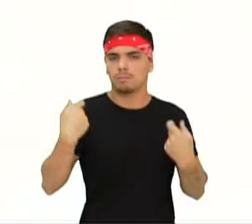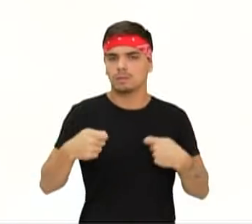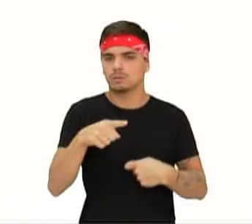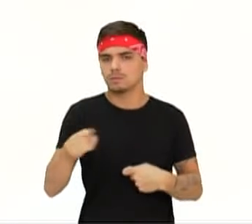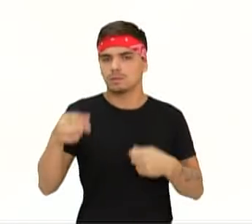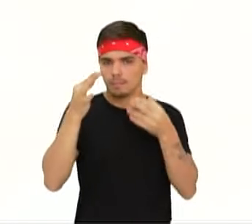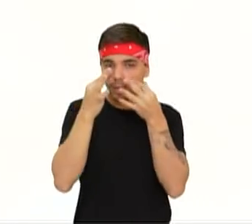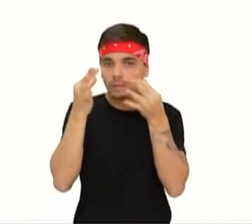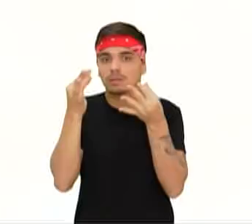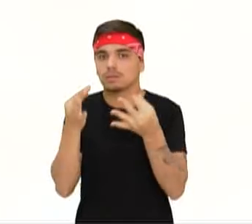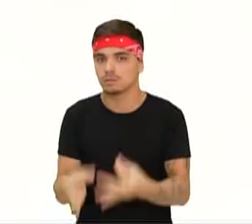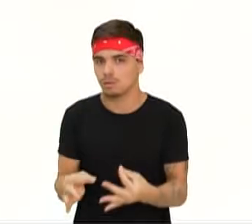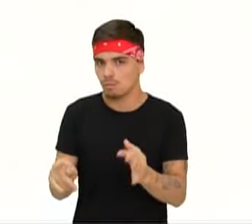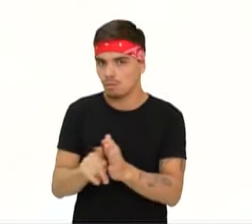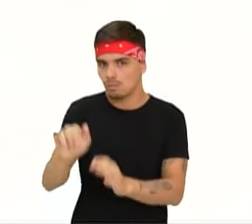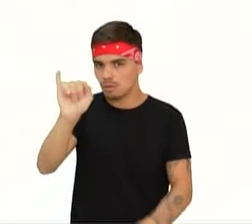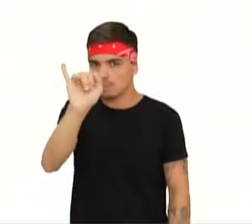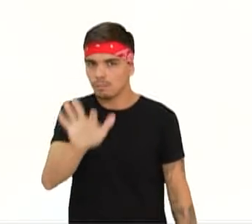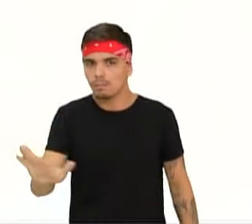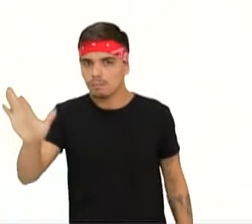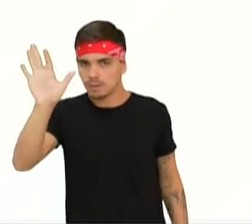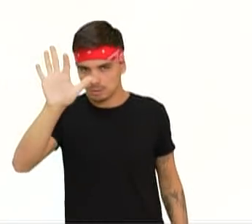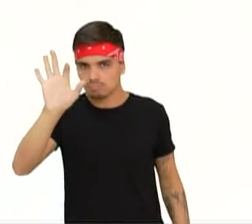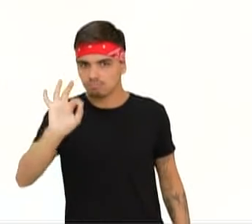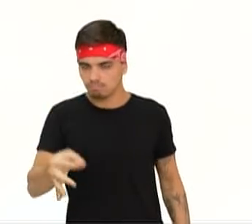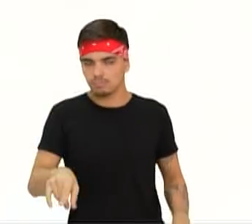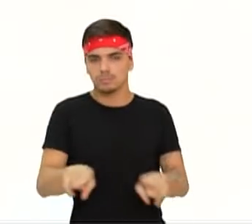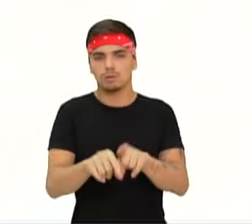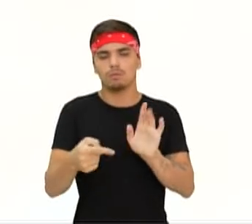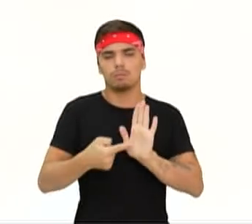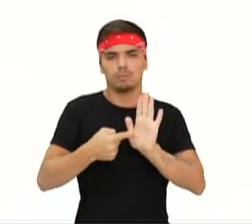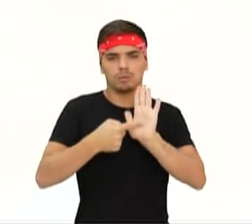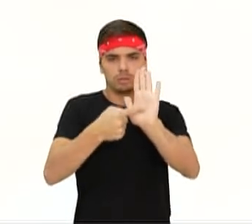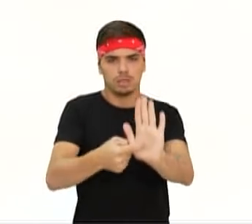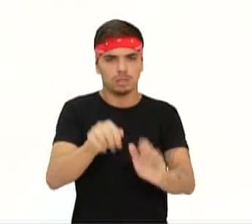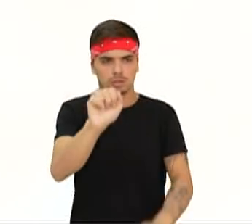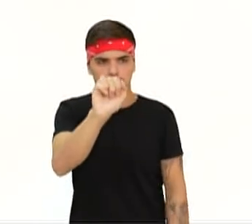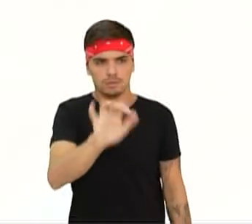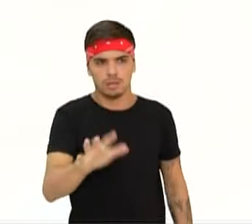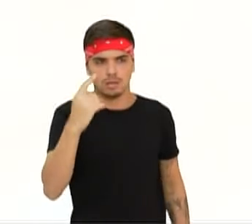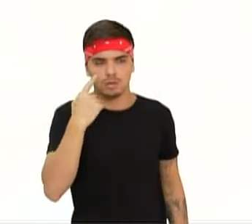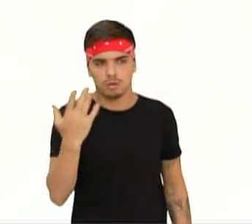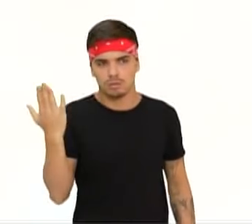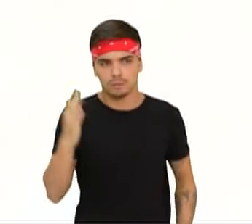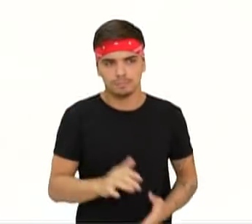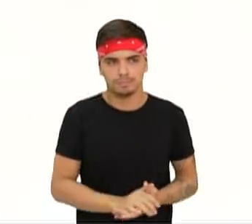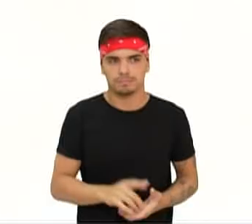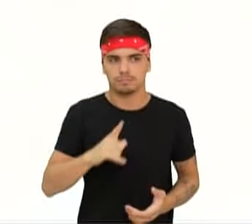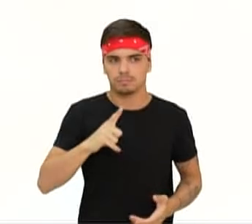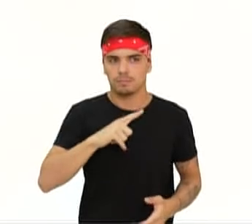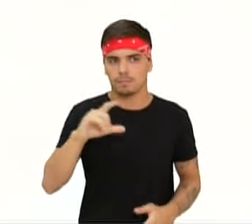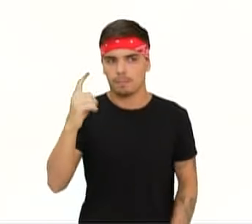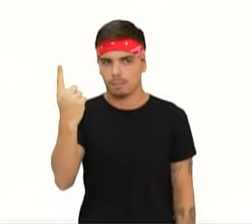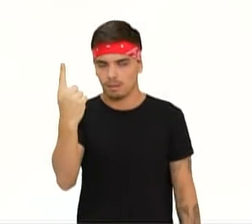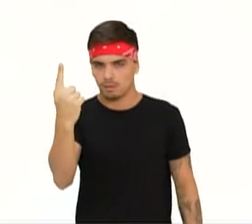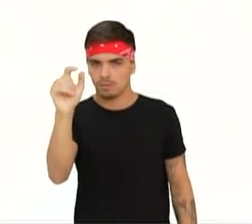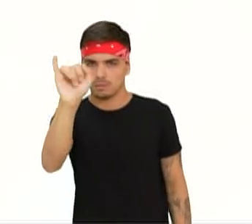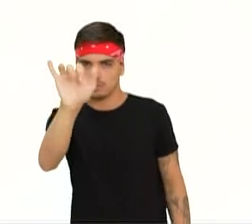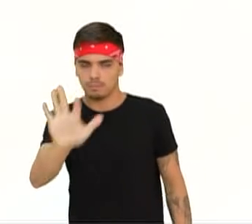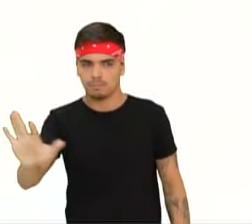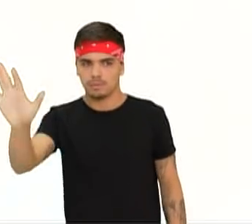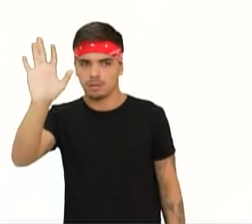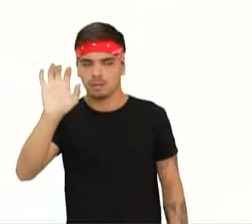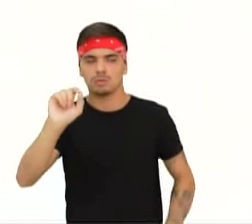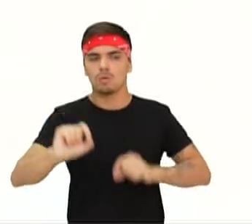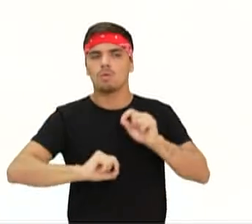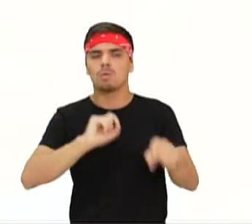vocês prestem atenção nessas imagens, porque daí eu vou colocar a atividade, ok? Então, nós temos a imagem número 1, né?